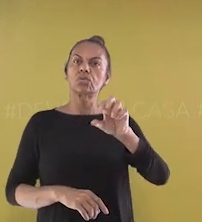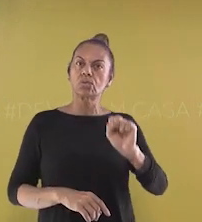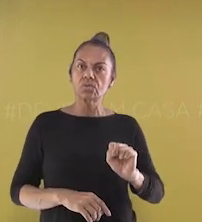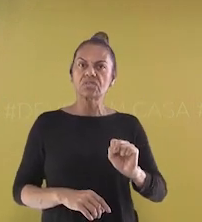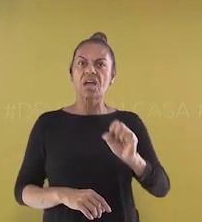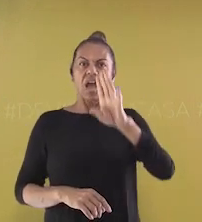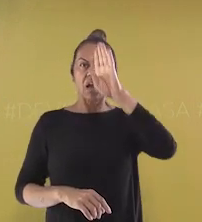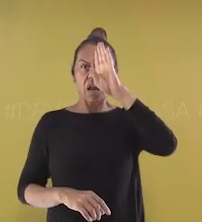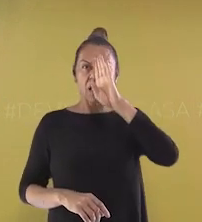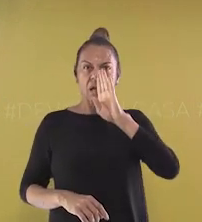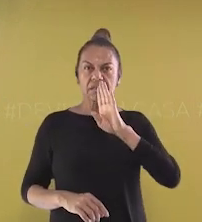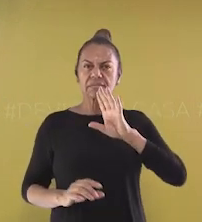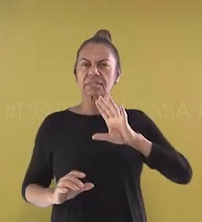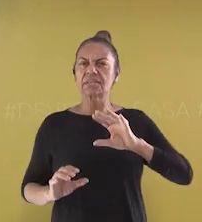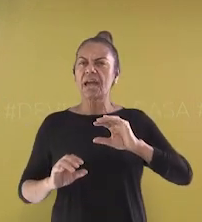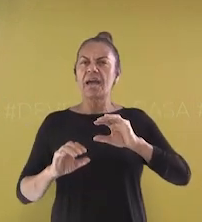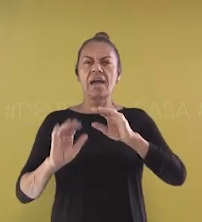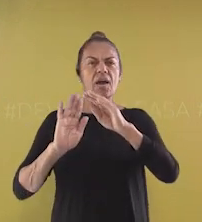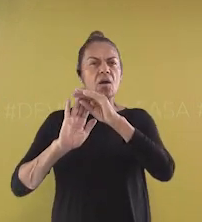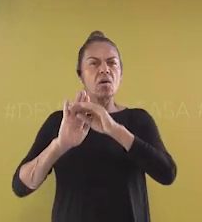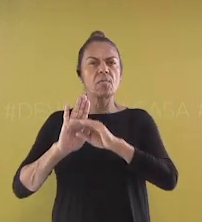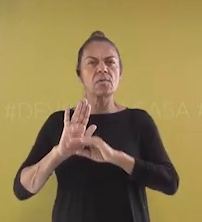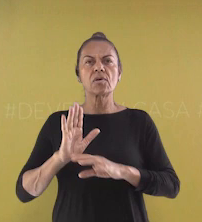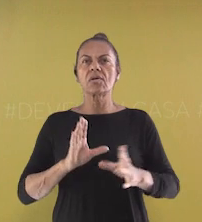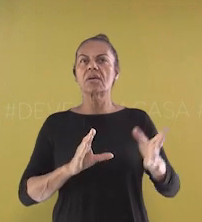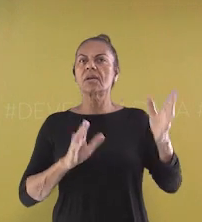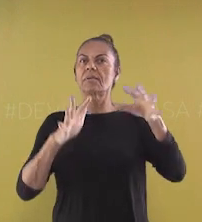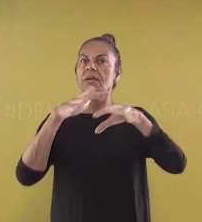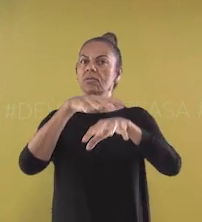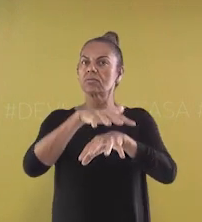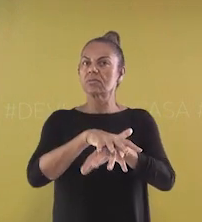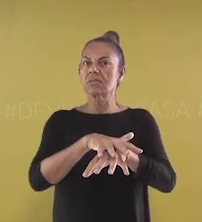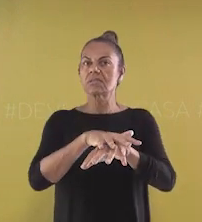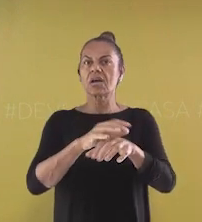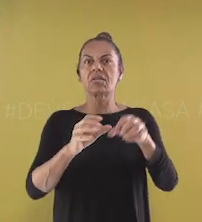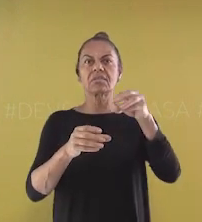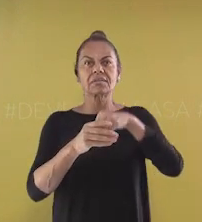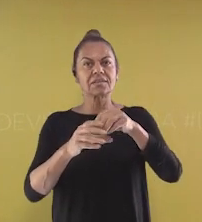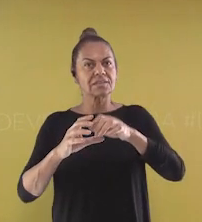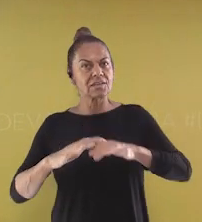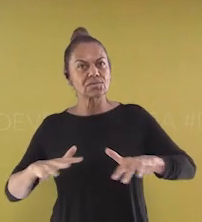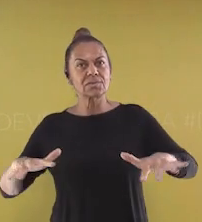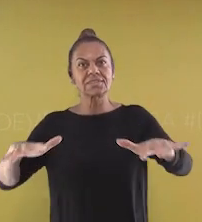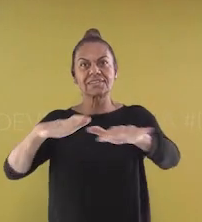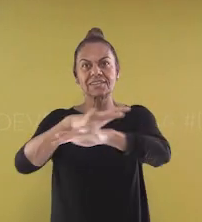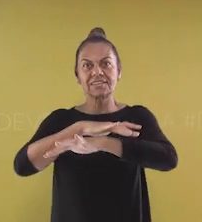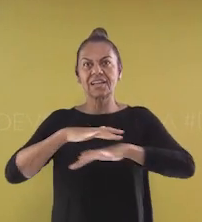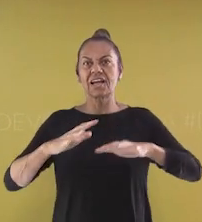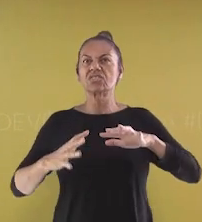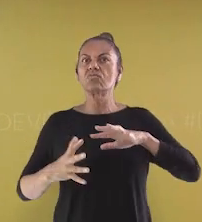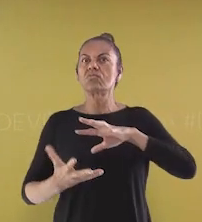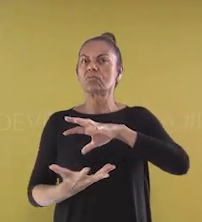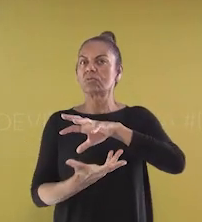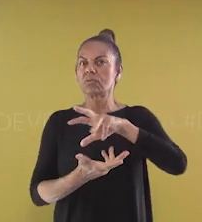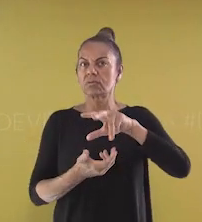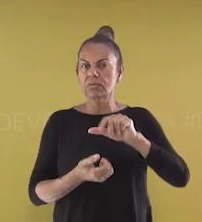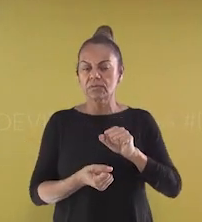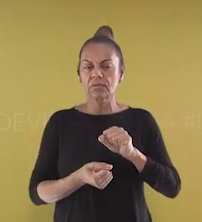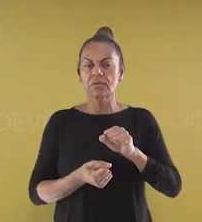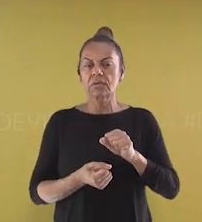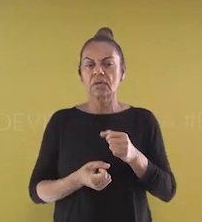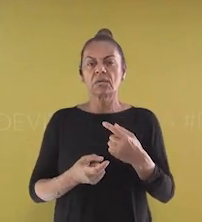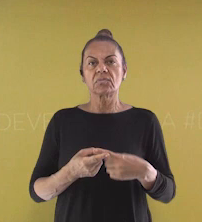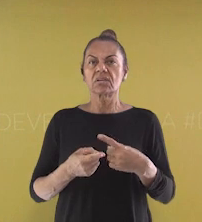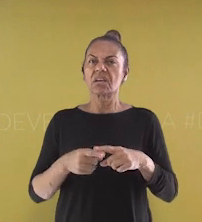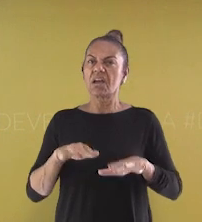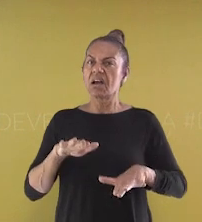saúde, considerado o maior programa de inclusão social do mundo. Em muitos países, infelizmente, o